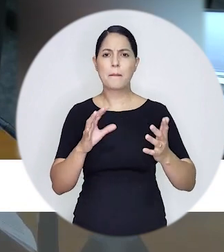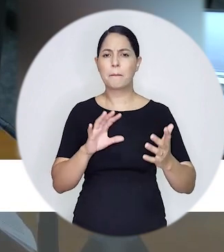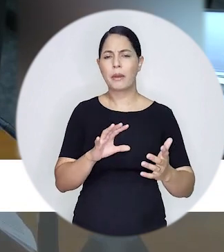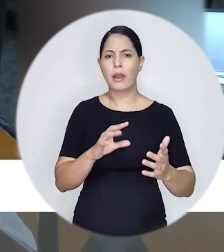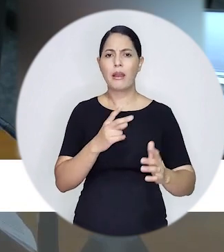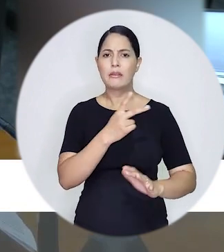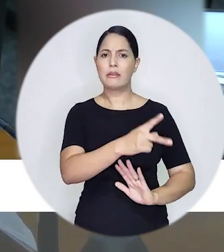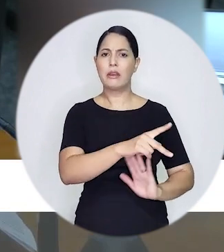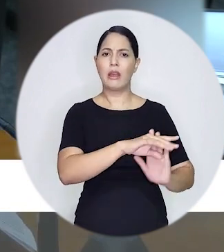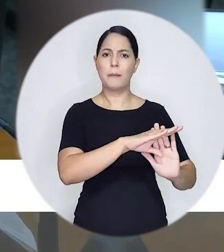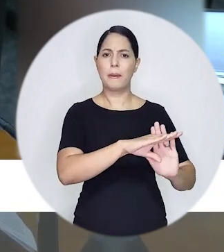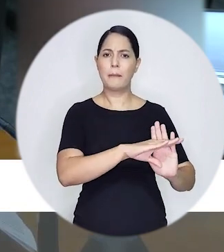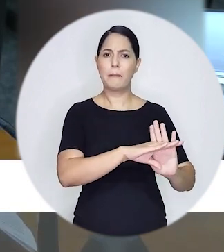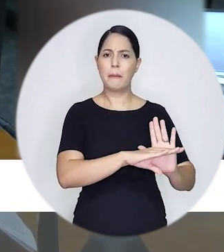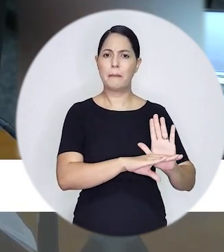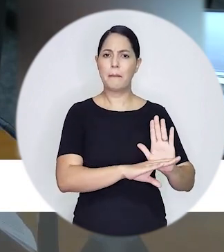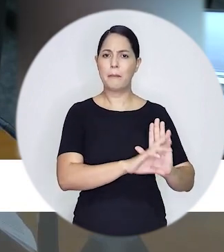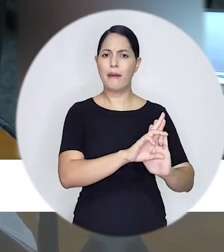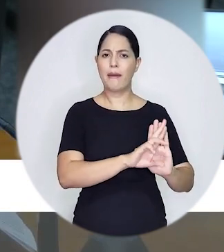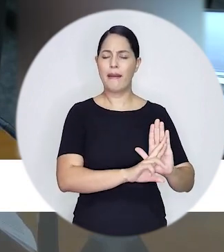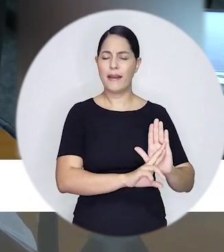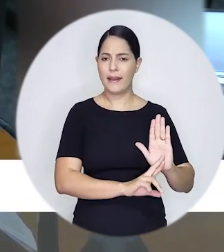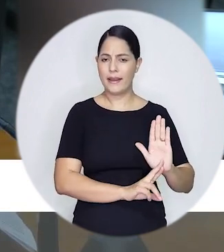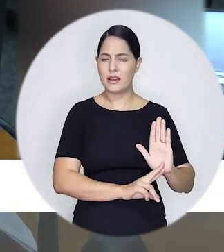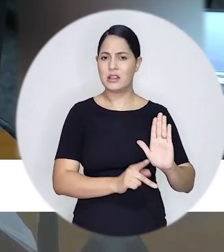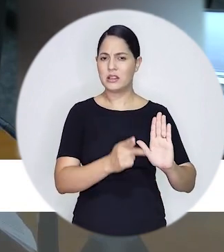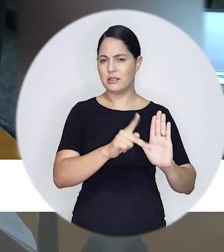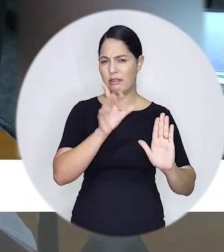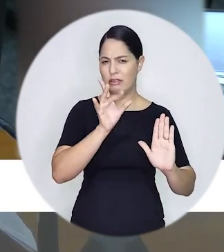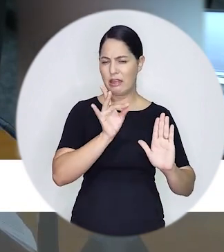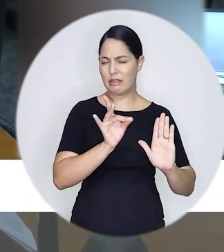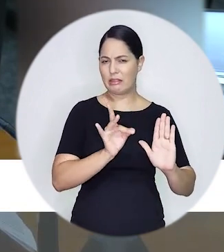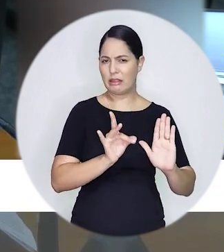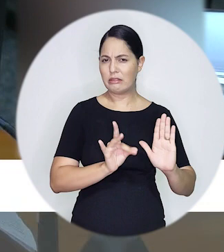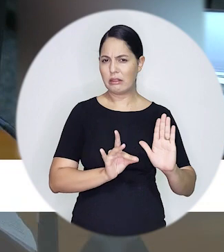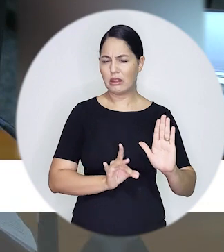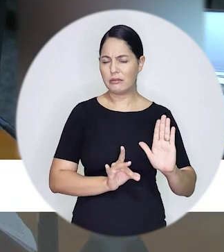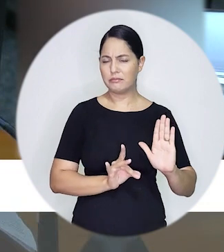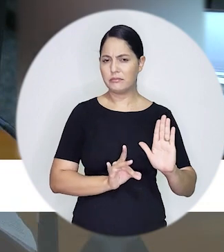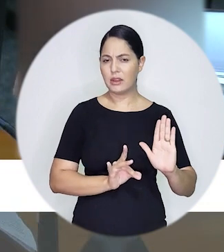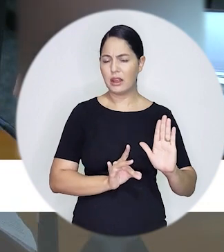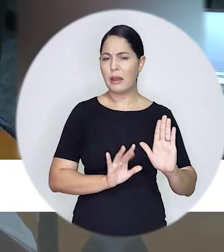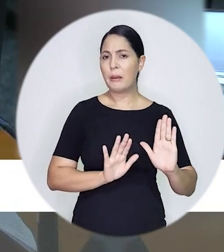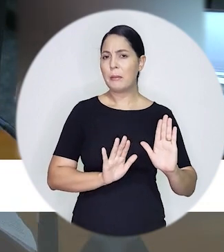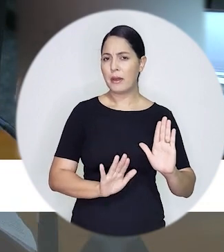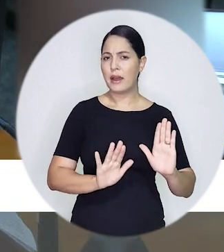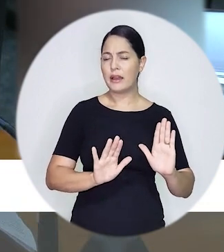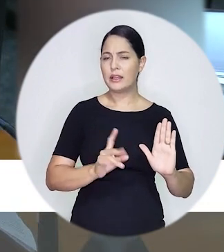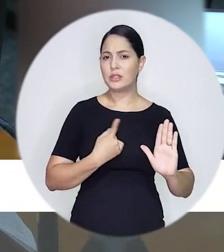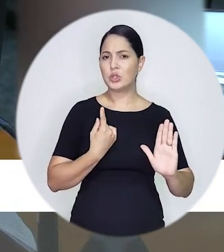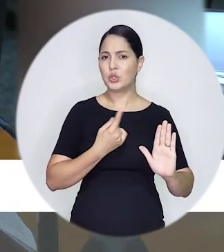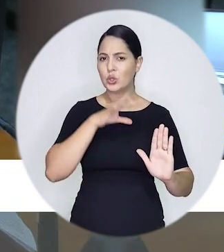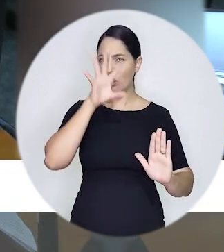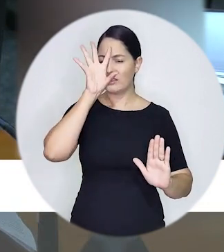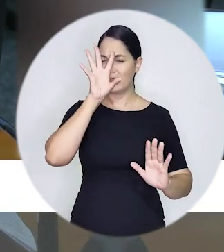situações que ele especifica quais sejam, entendendo que havia